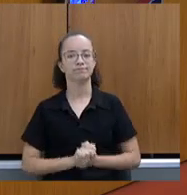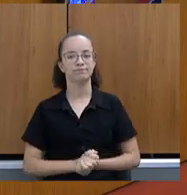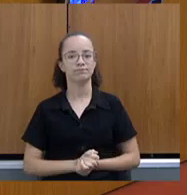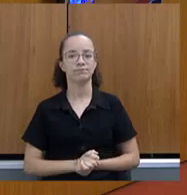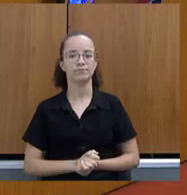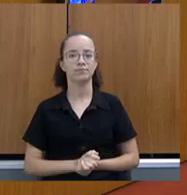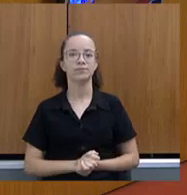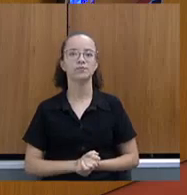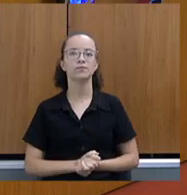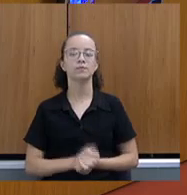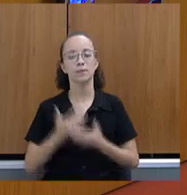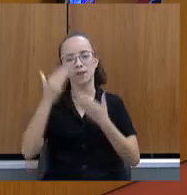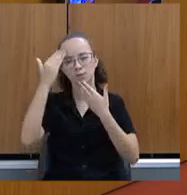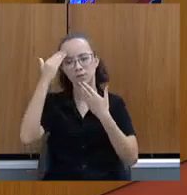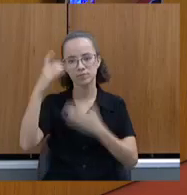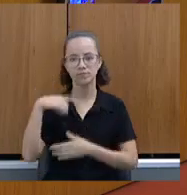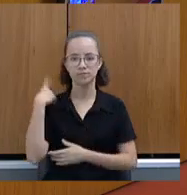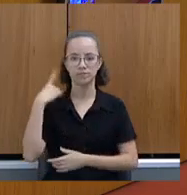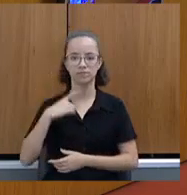Leninha